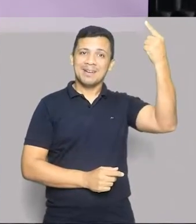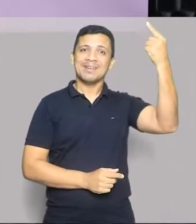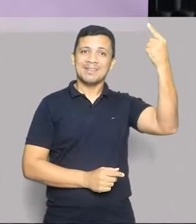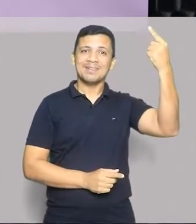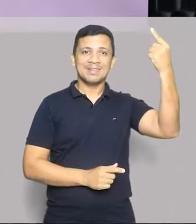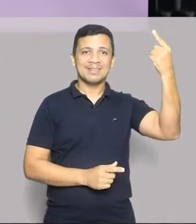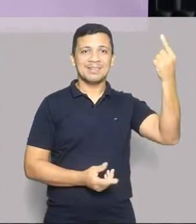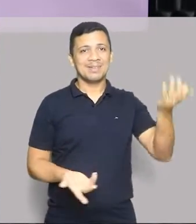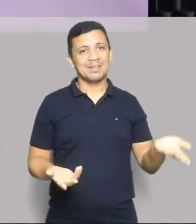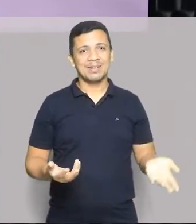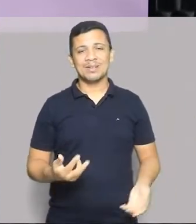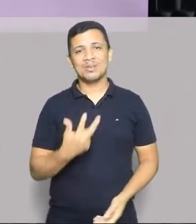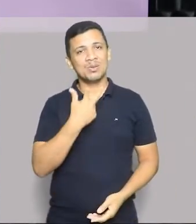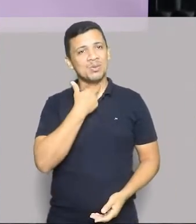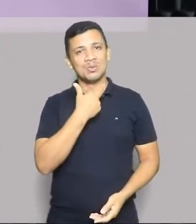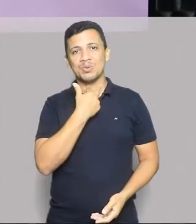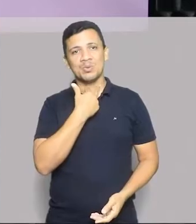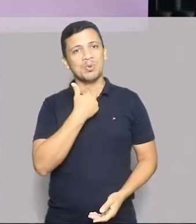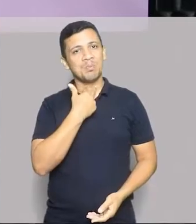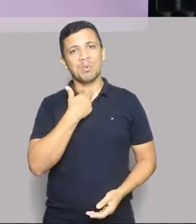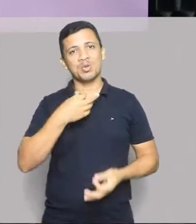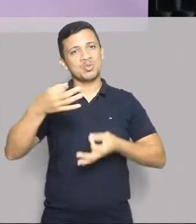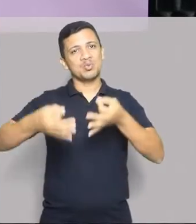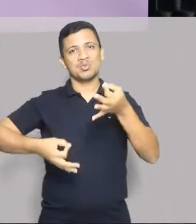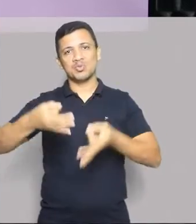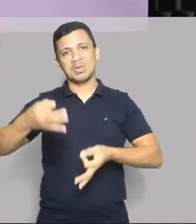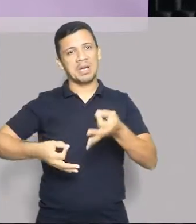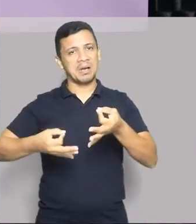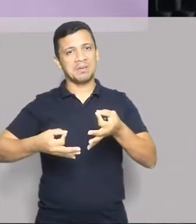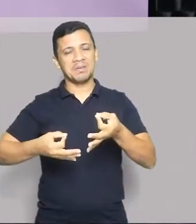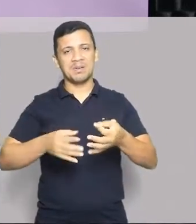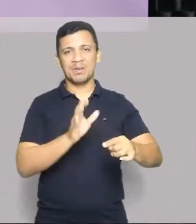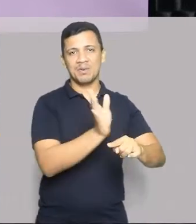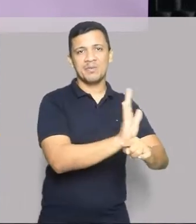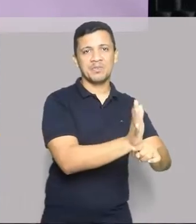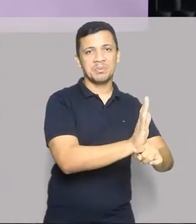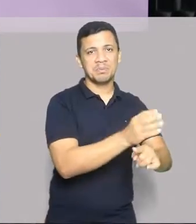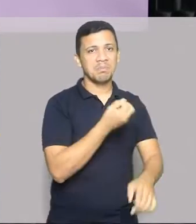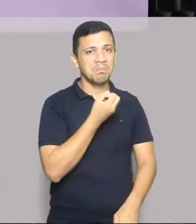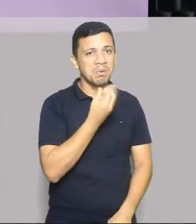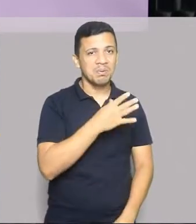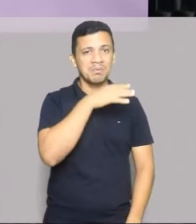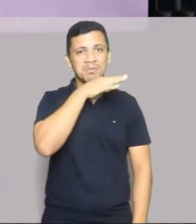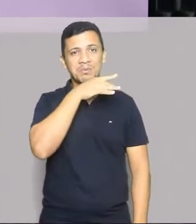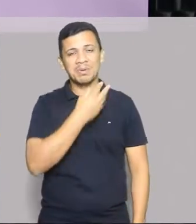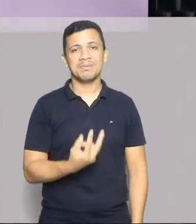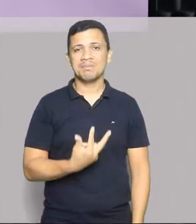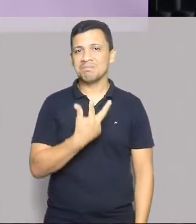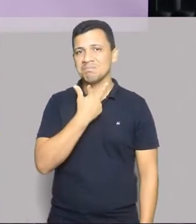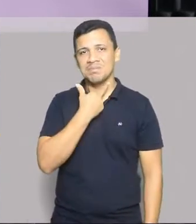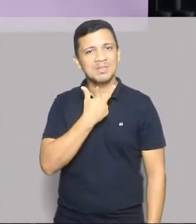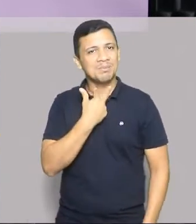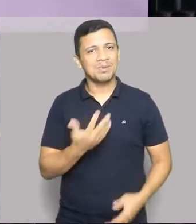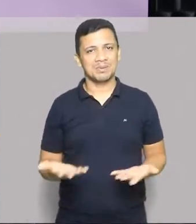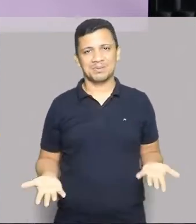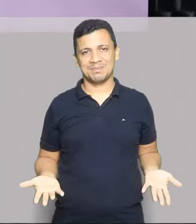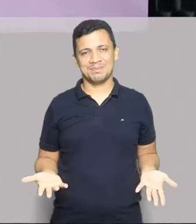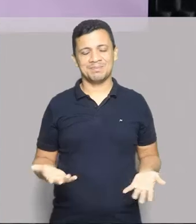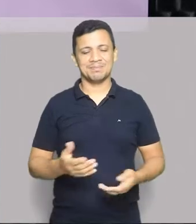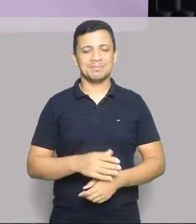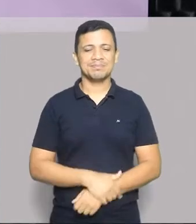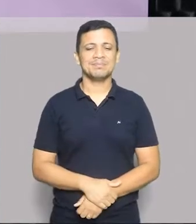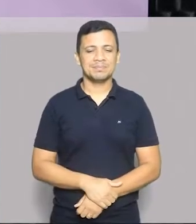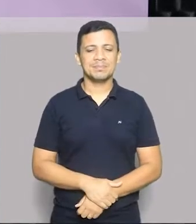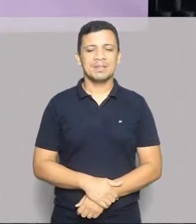julgá-lo. Então, o logo é o conectivo, né, conclusivo mais comum, assim como o